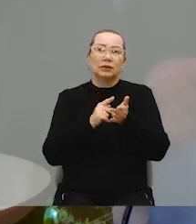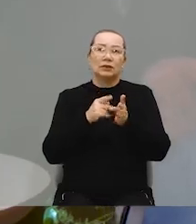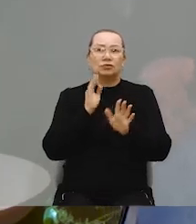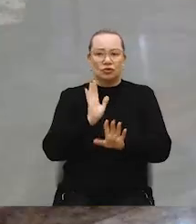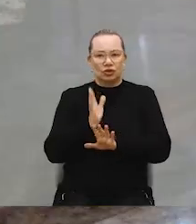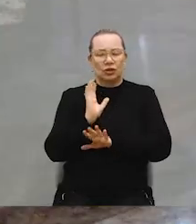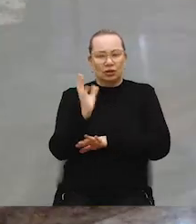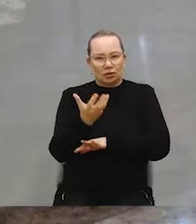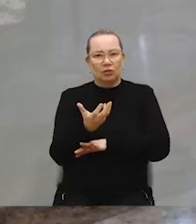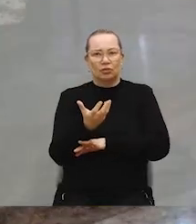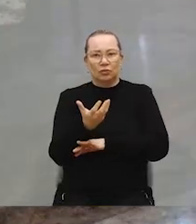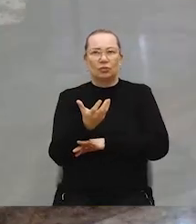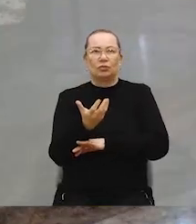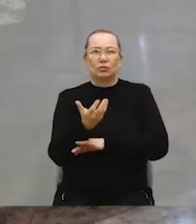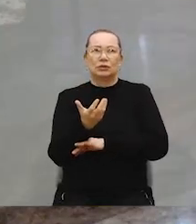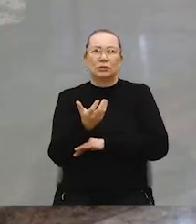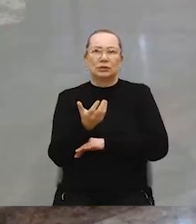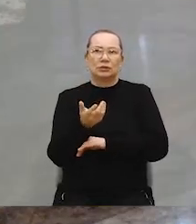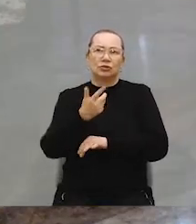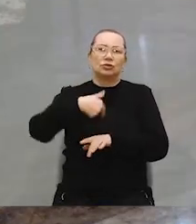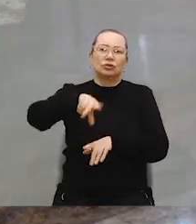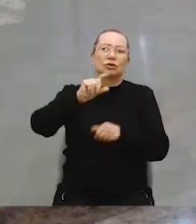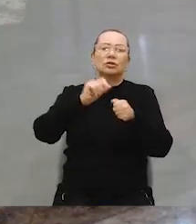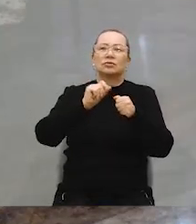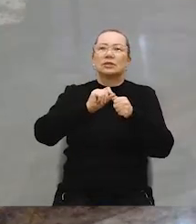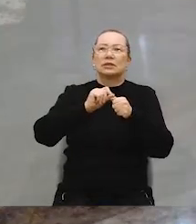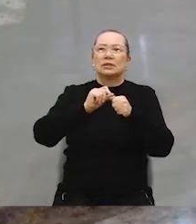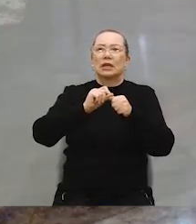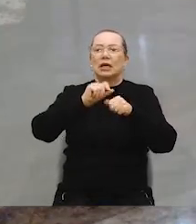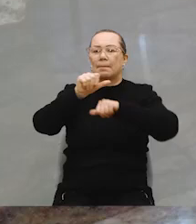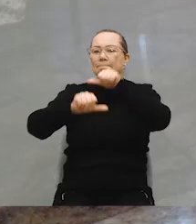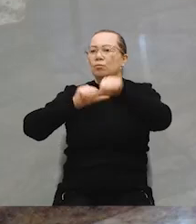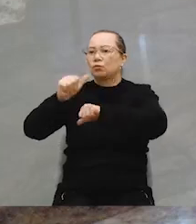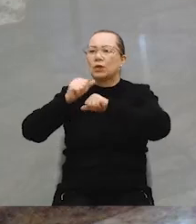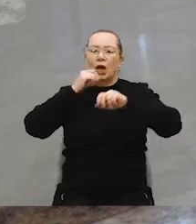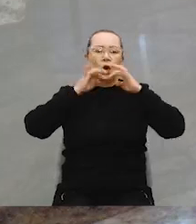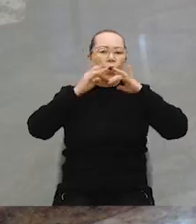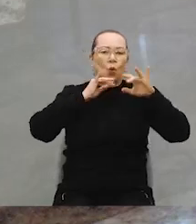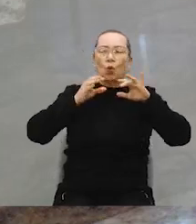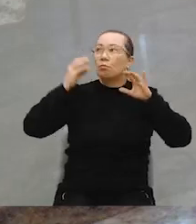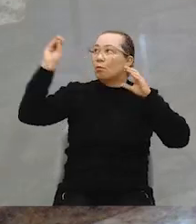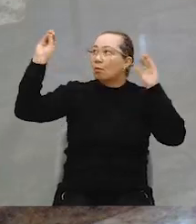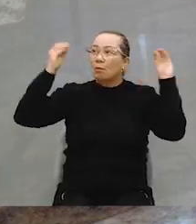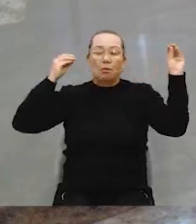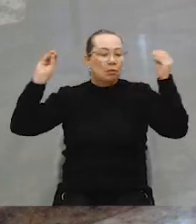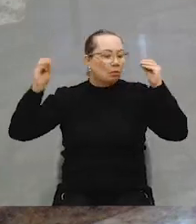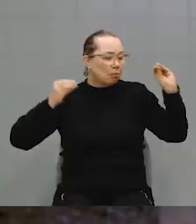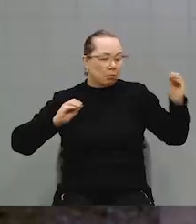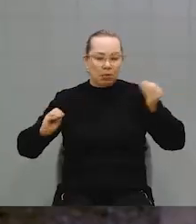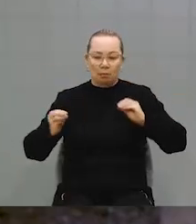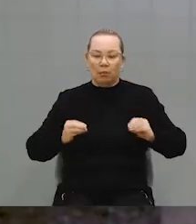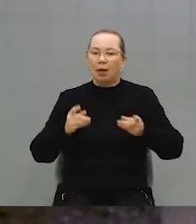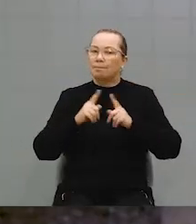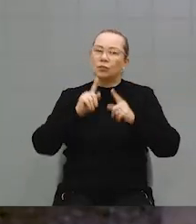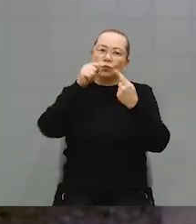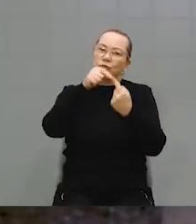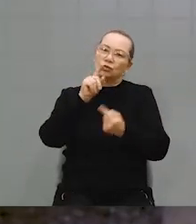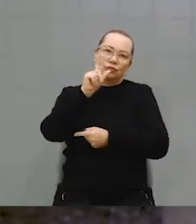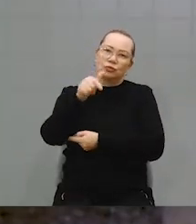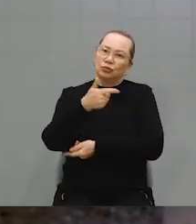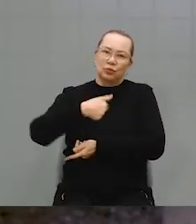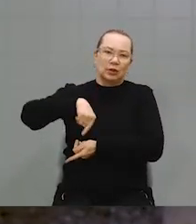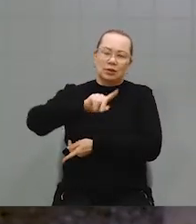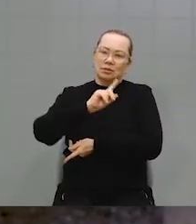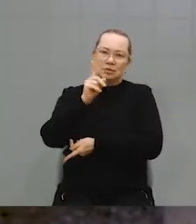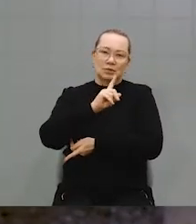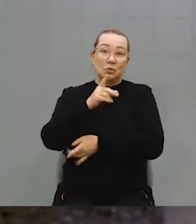já aconteceu da gente colocar o cenário, algumas cores no cenário, mas a ideia não é bem essas, né? Se